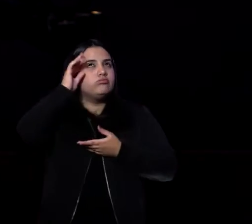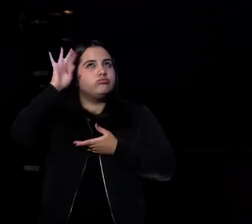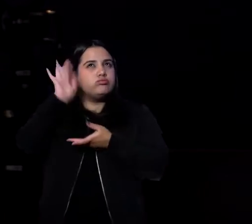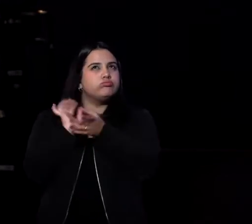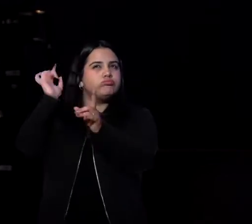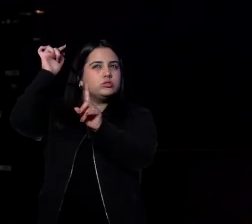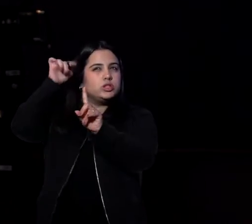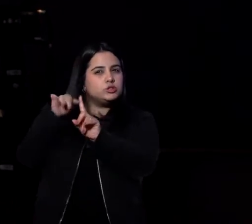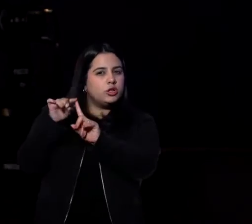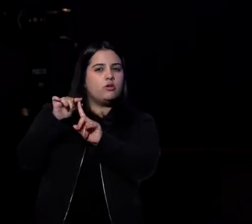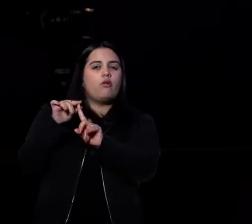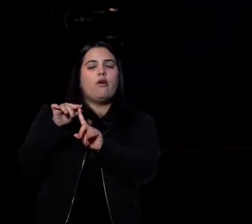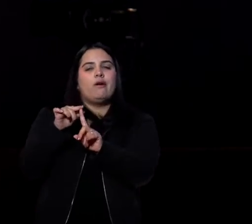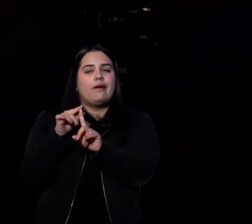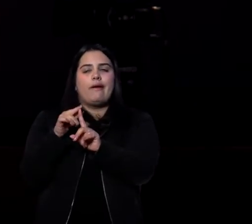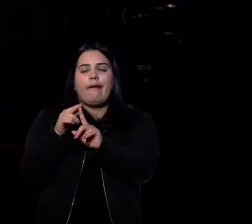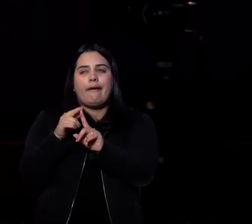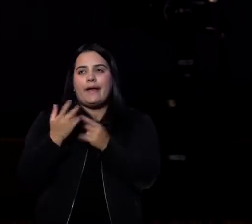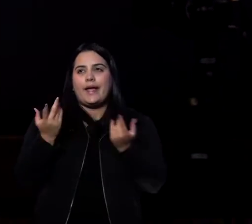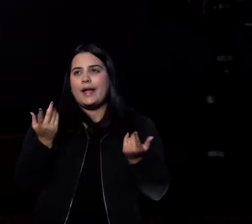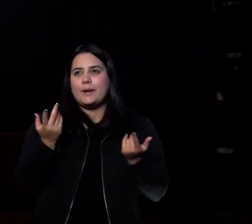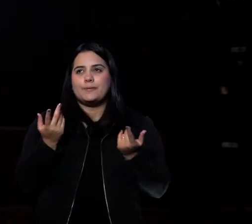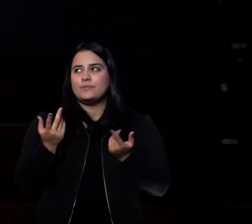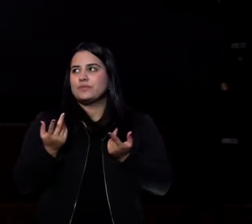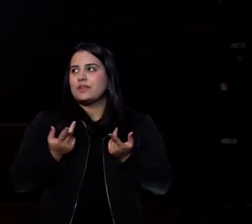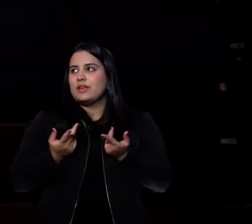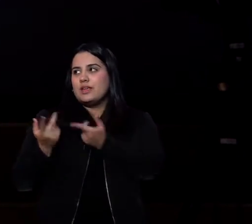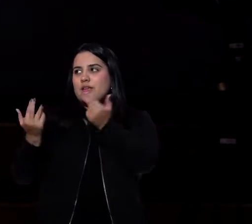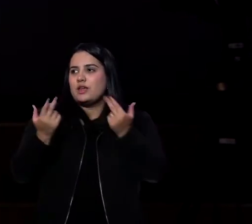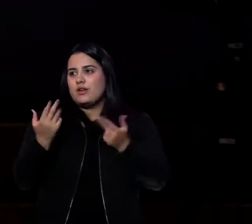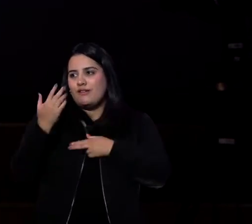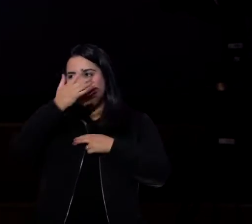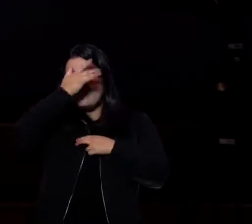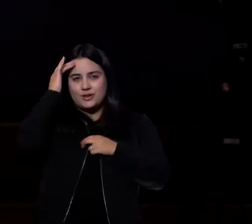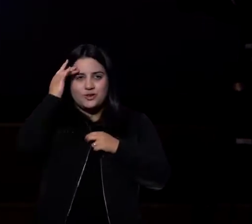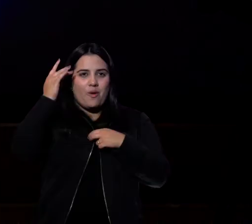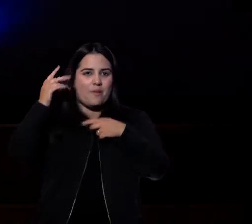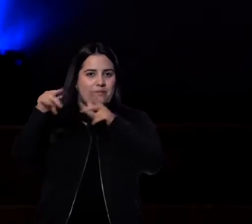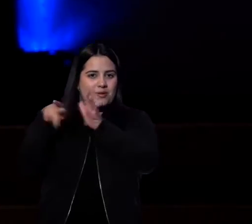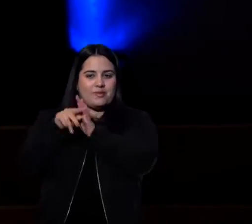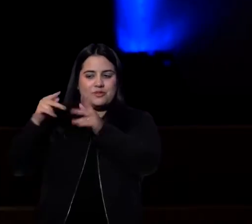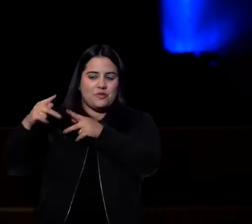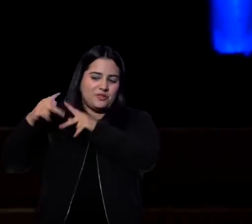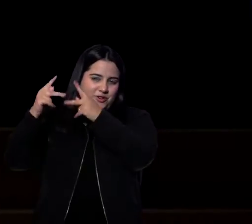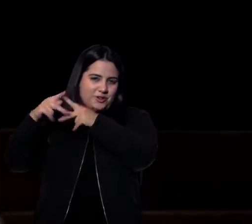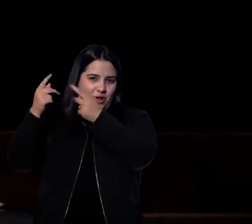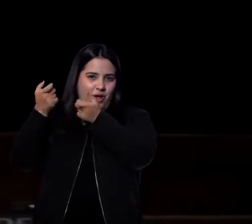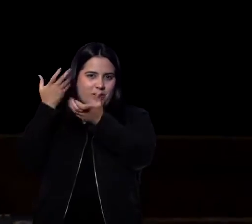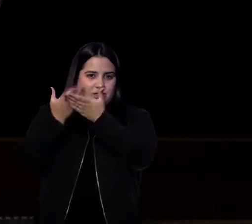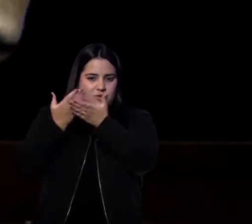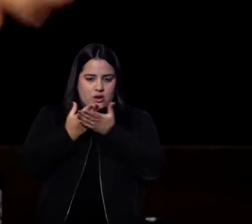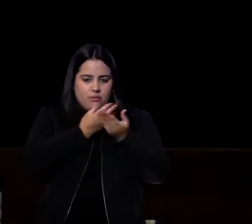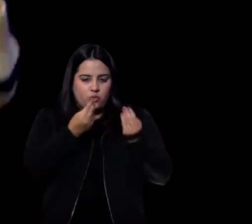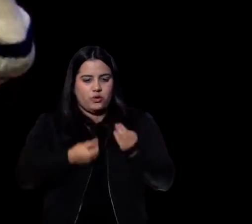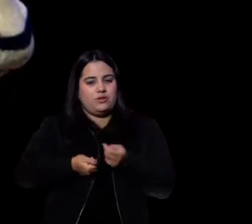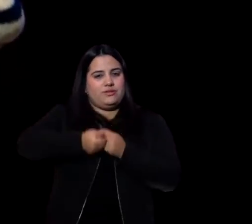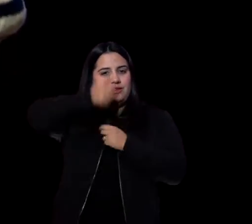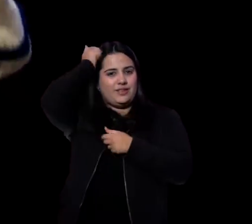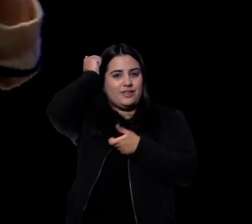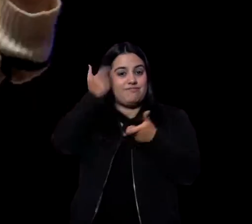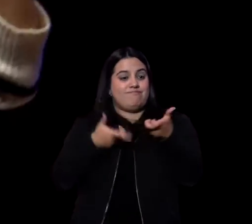você for igual, tipo, a galera lá do TikTok que estuda um monte, e daí passa lá